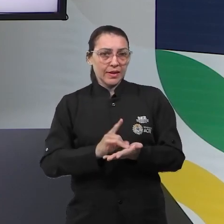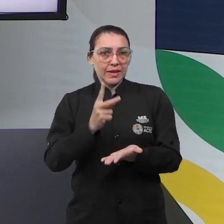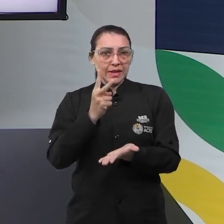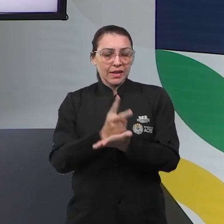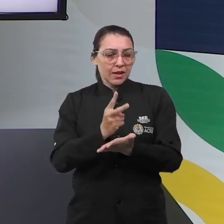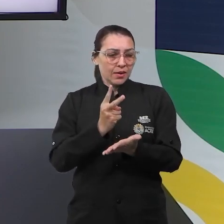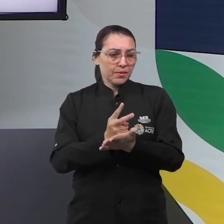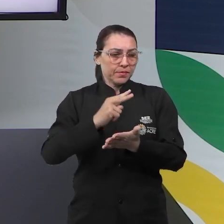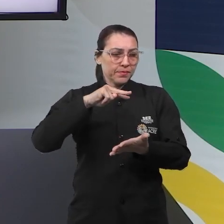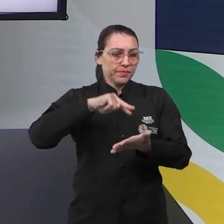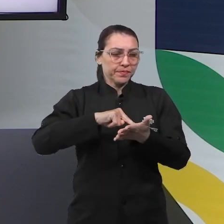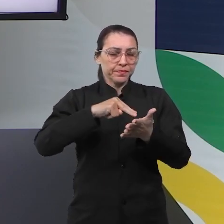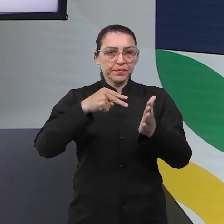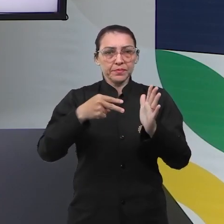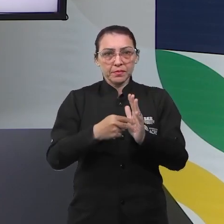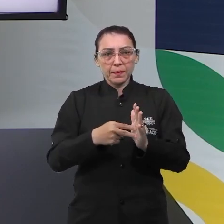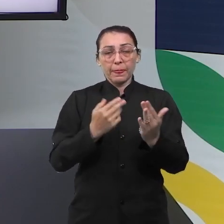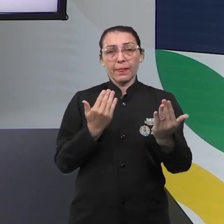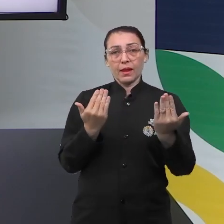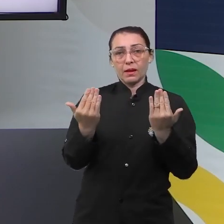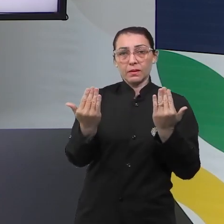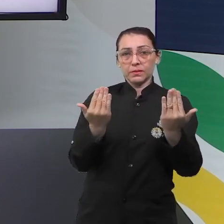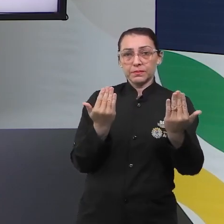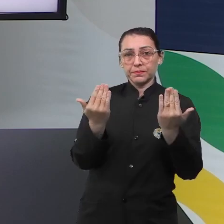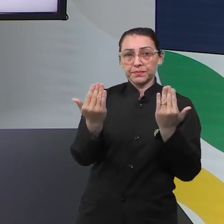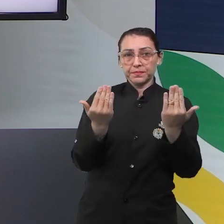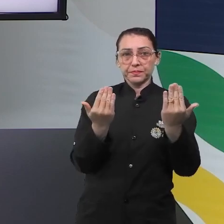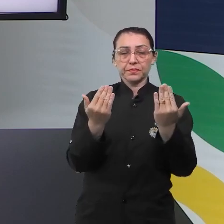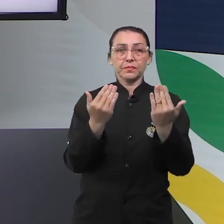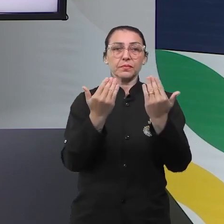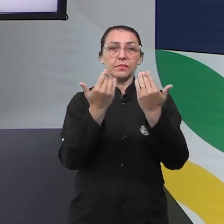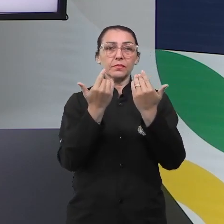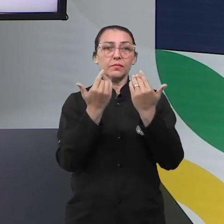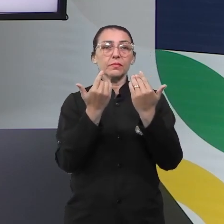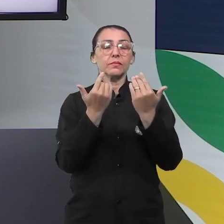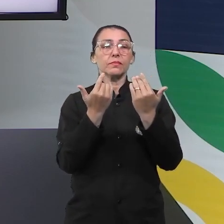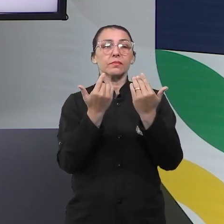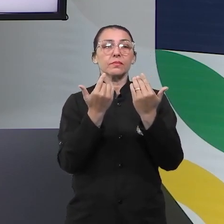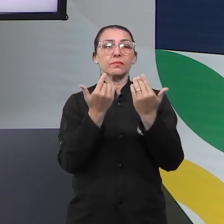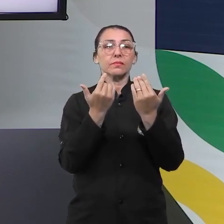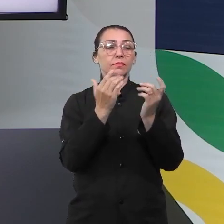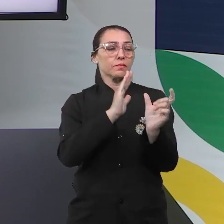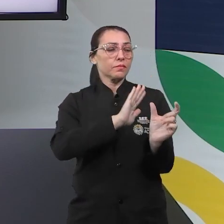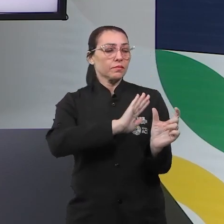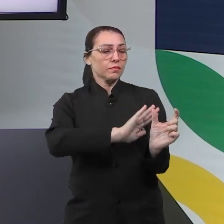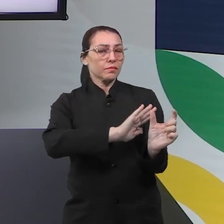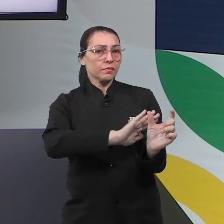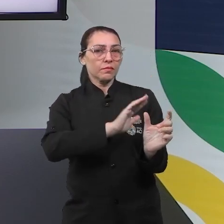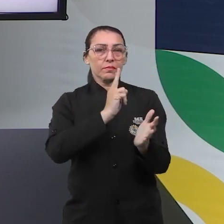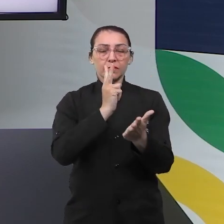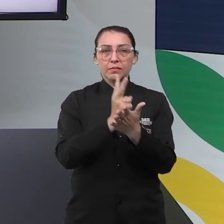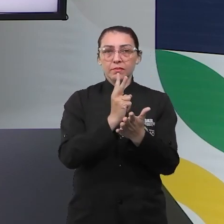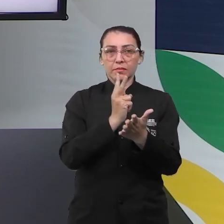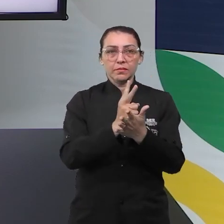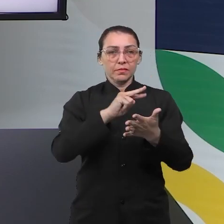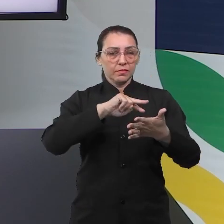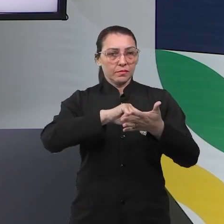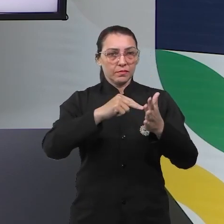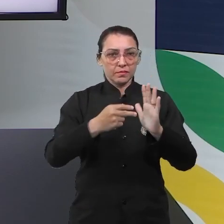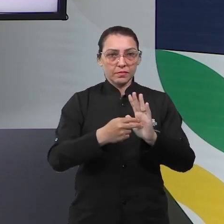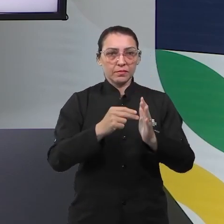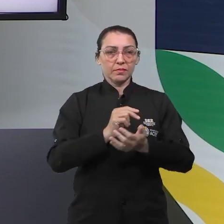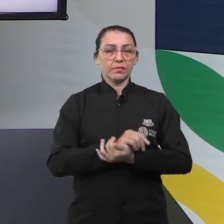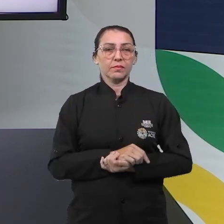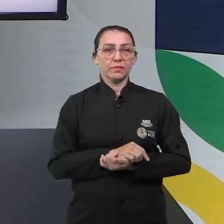nesse sentido comparativo. A linguagem conotativa vai vir sempre nesse sentido.